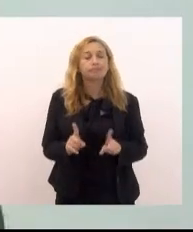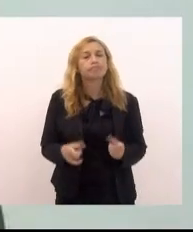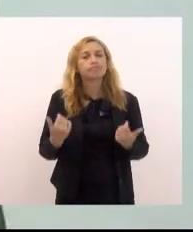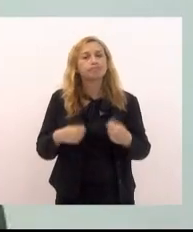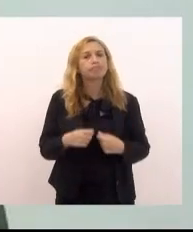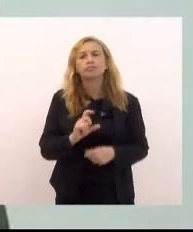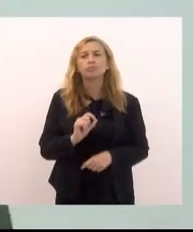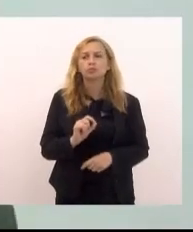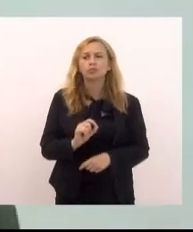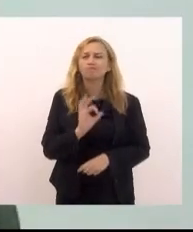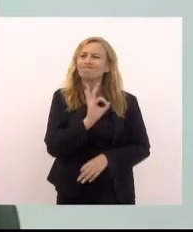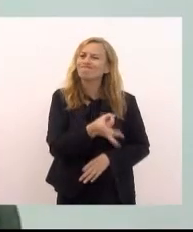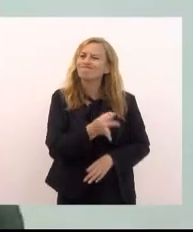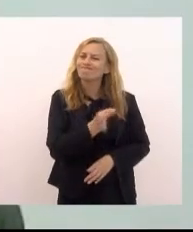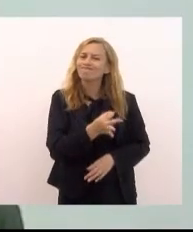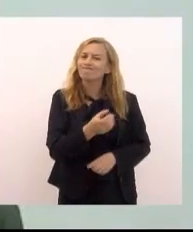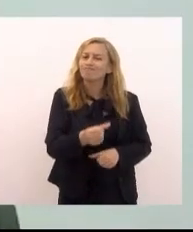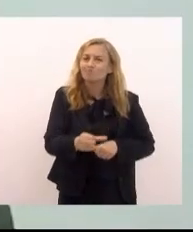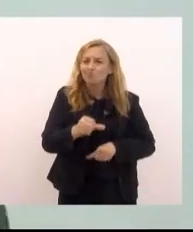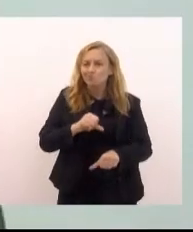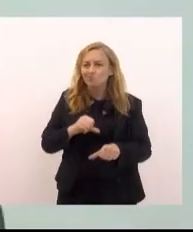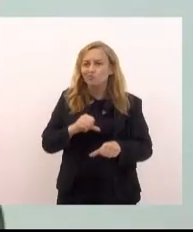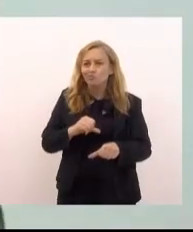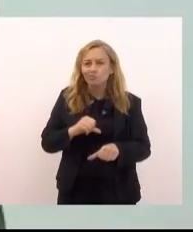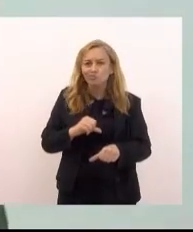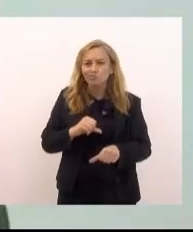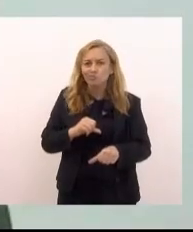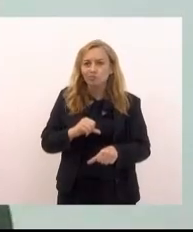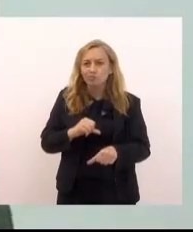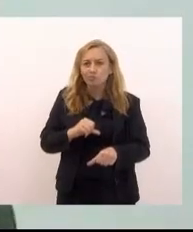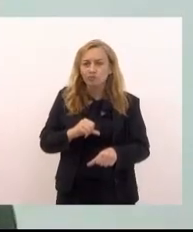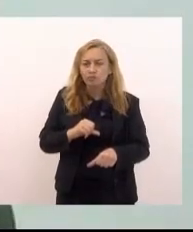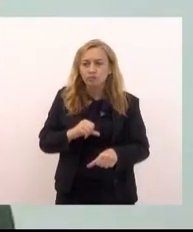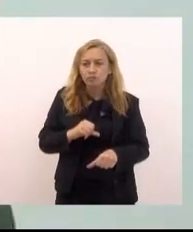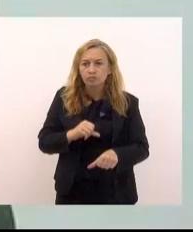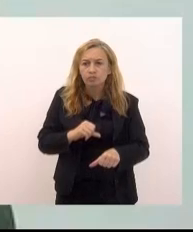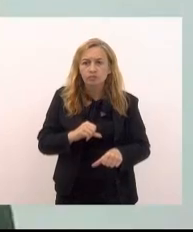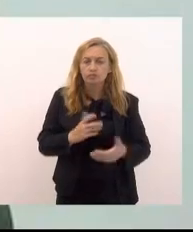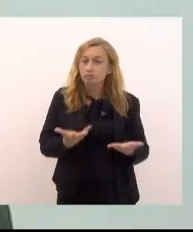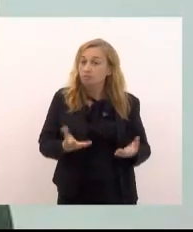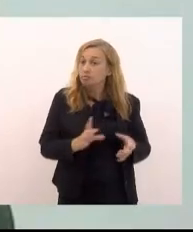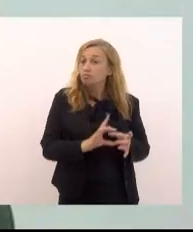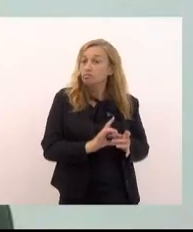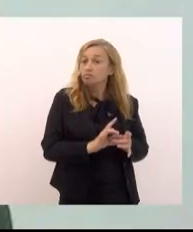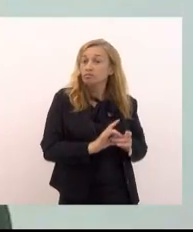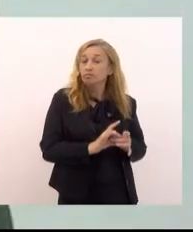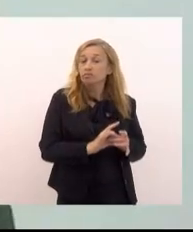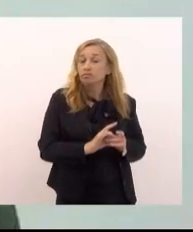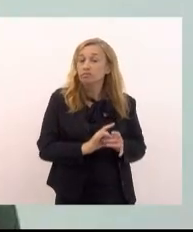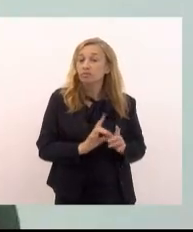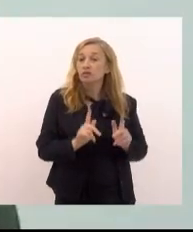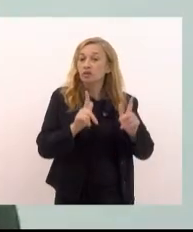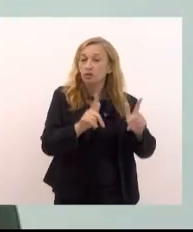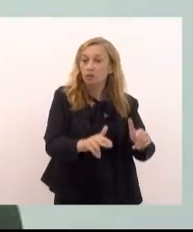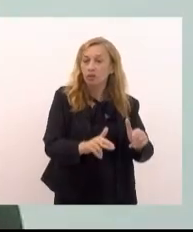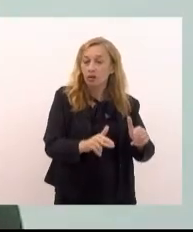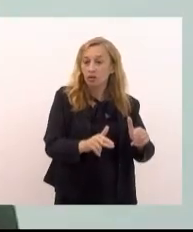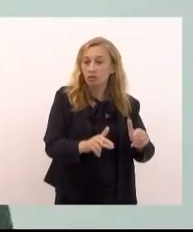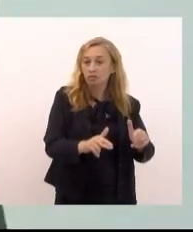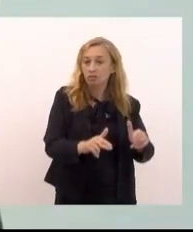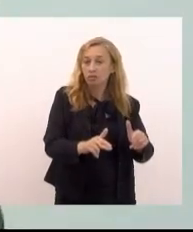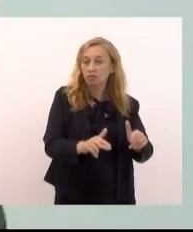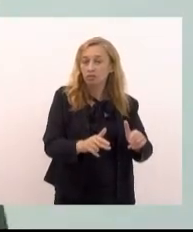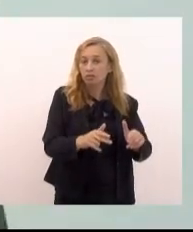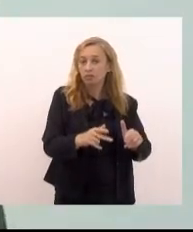ser exatamente o oposto. Tem que ser automática, como é para os ativos, e se alguém